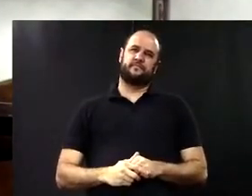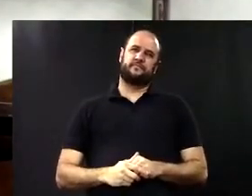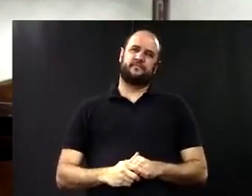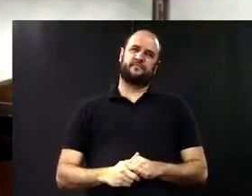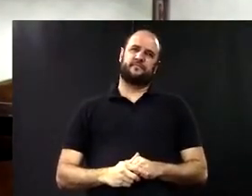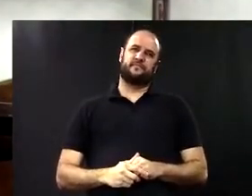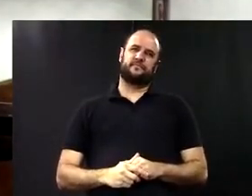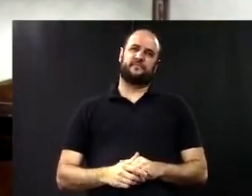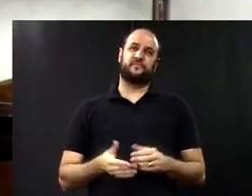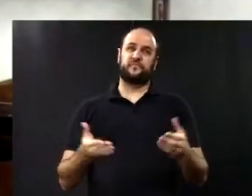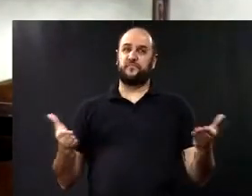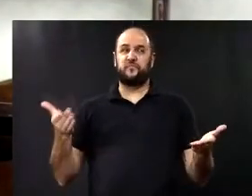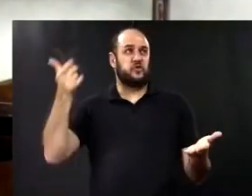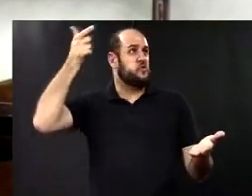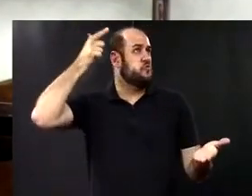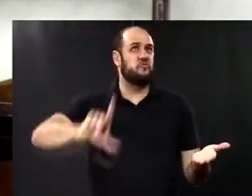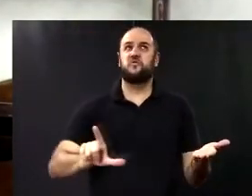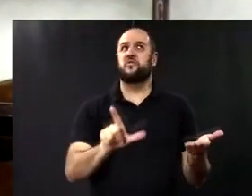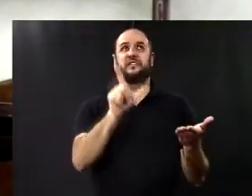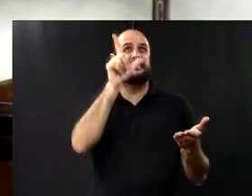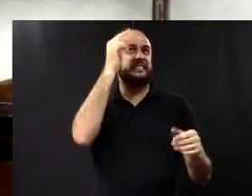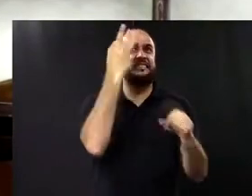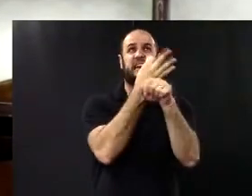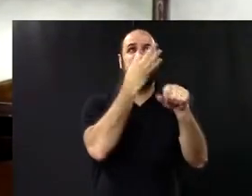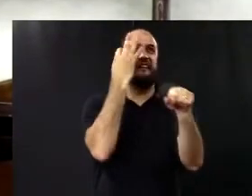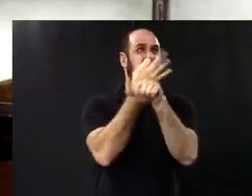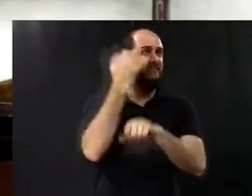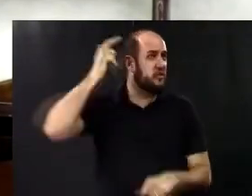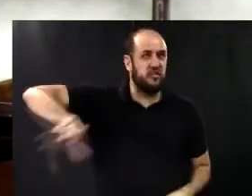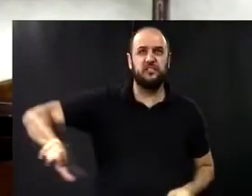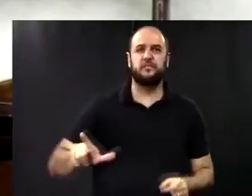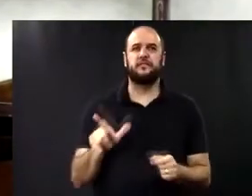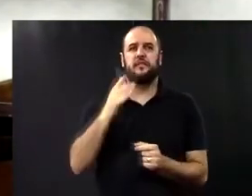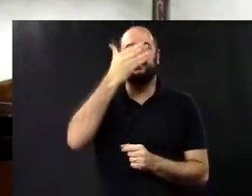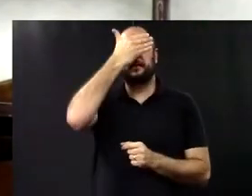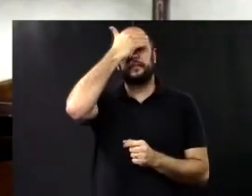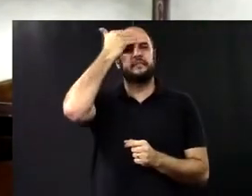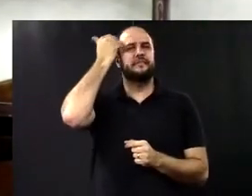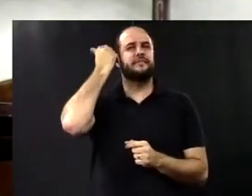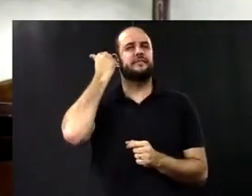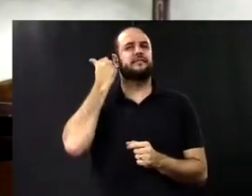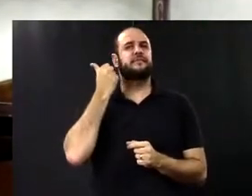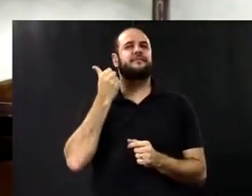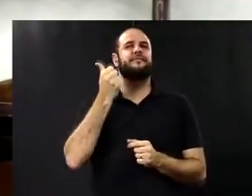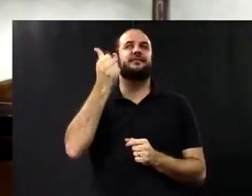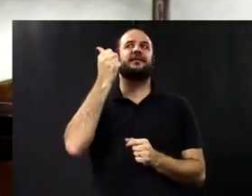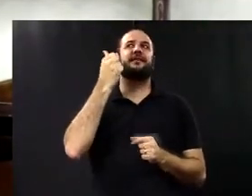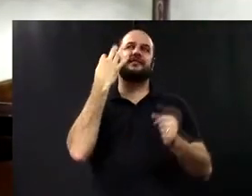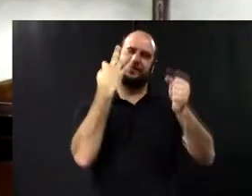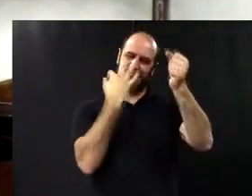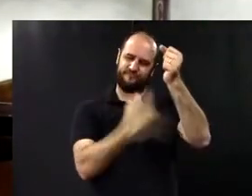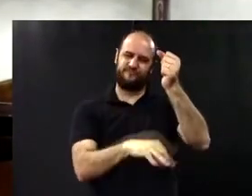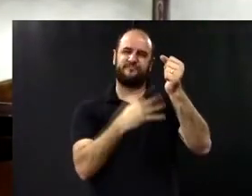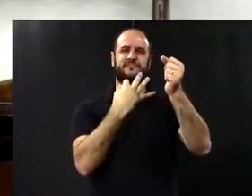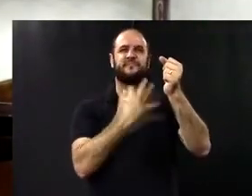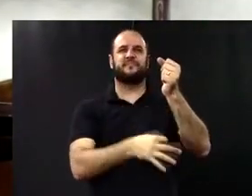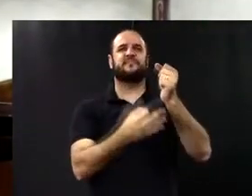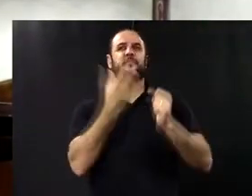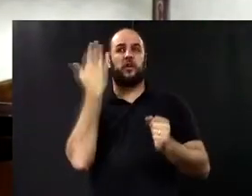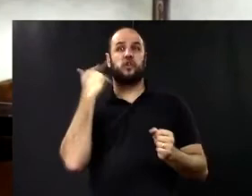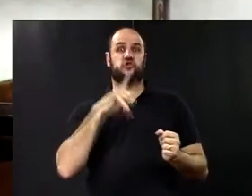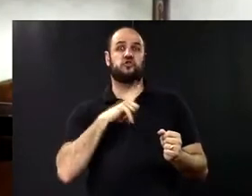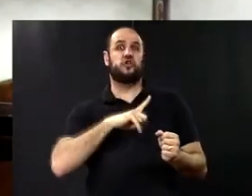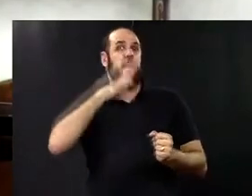E por não resistir até o sangue, eles estavam esquecendo da exortação que antes